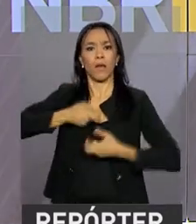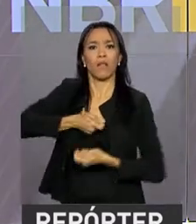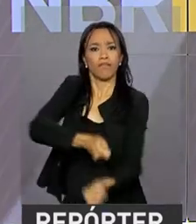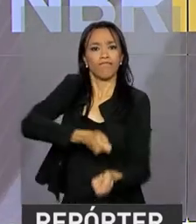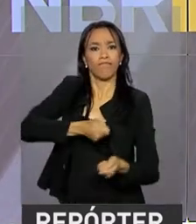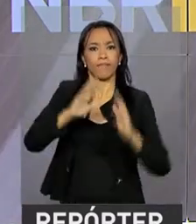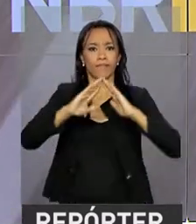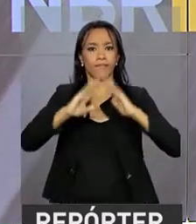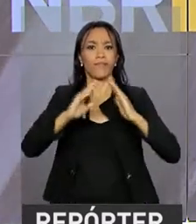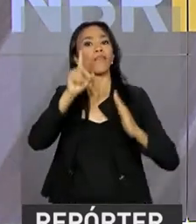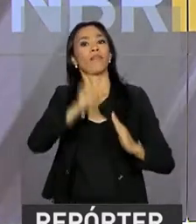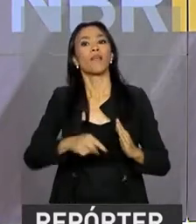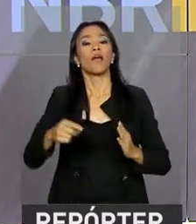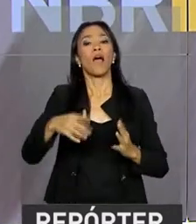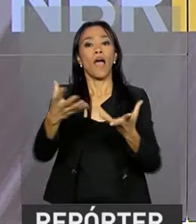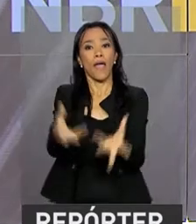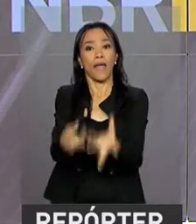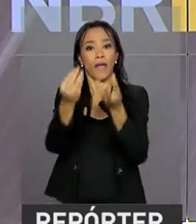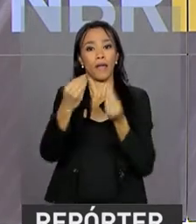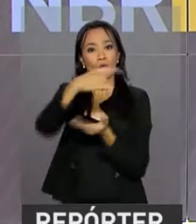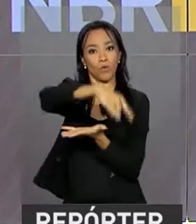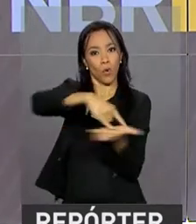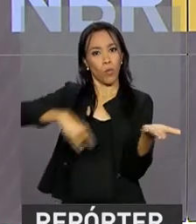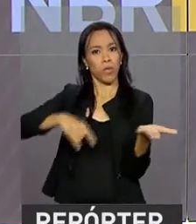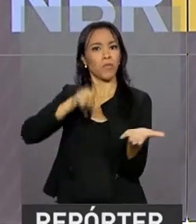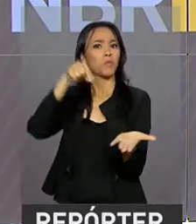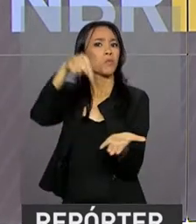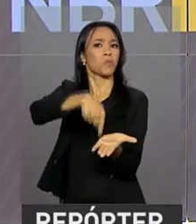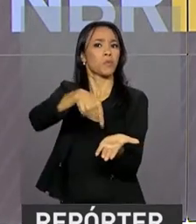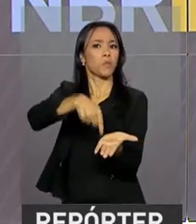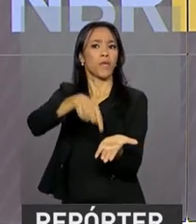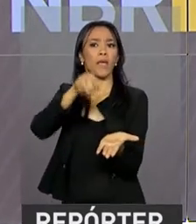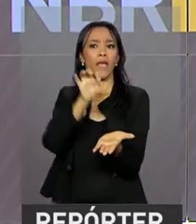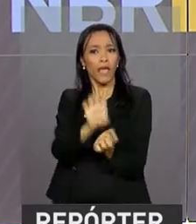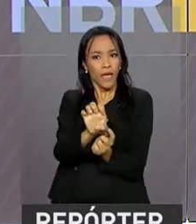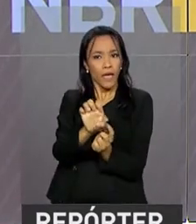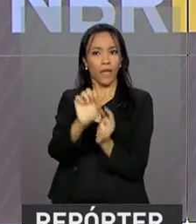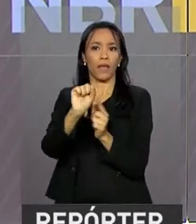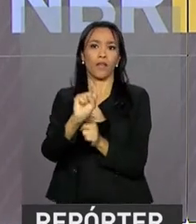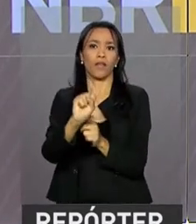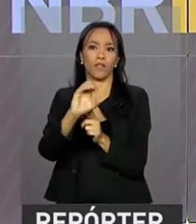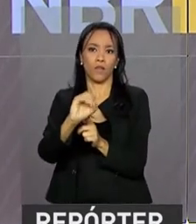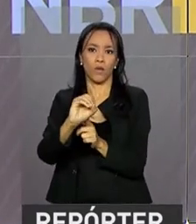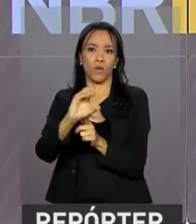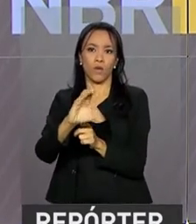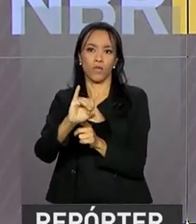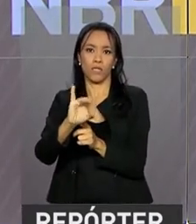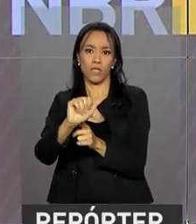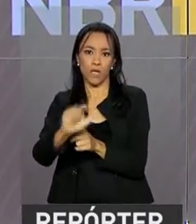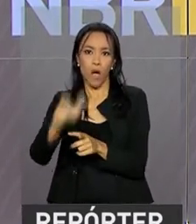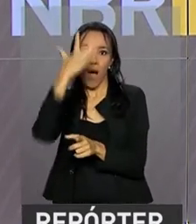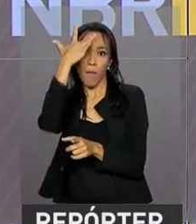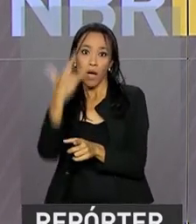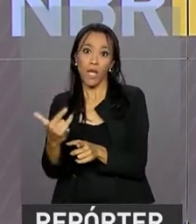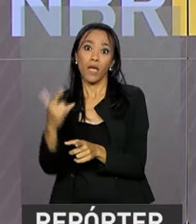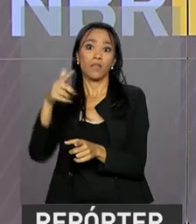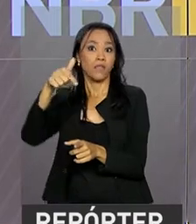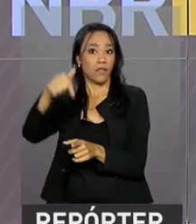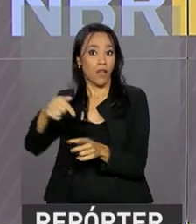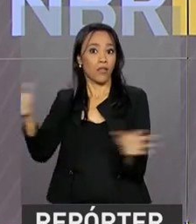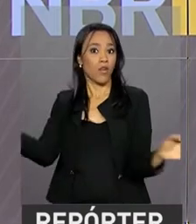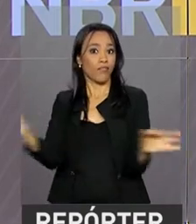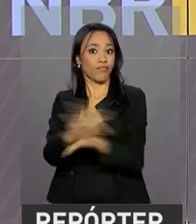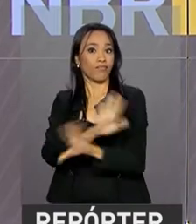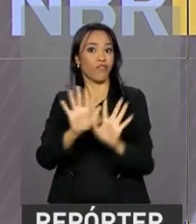documento de arrecadação dua social referente a março termina amanhã 7 de abril o documento reúne